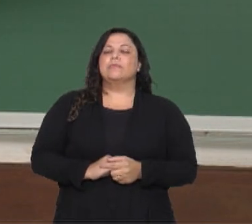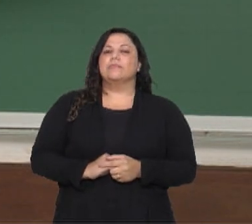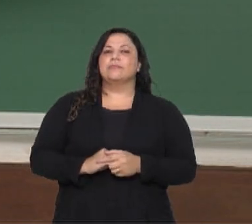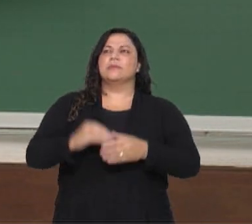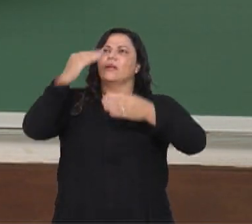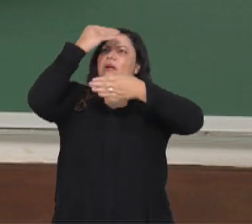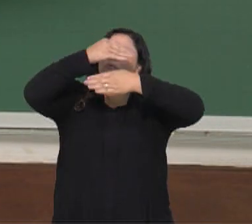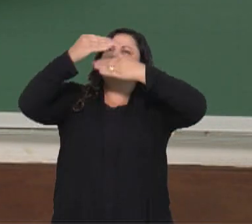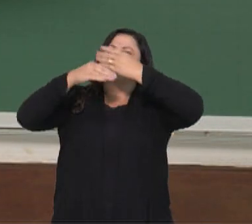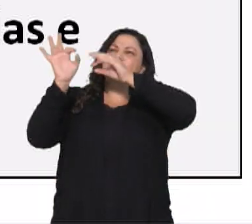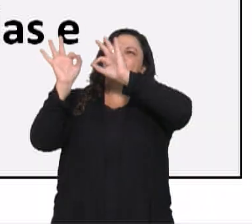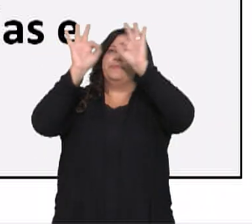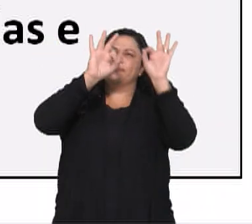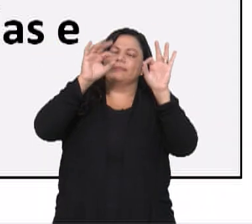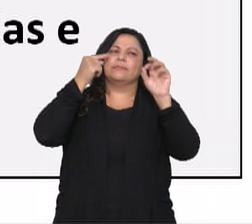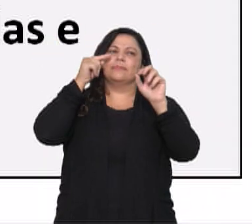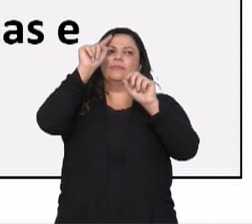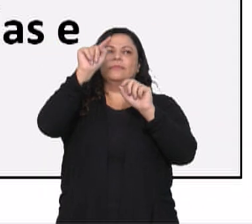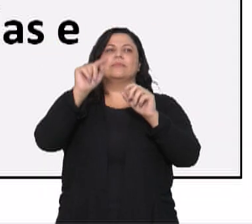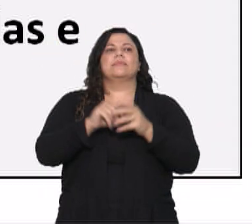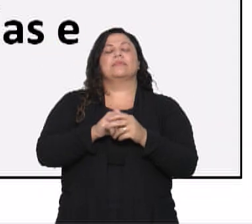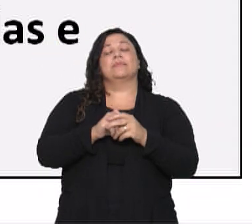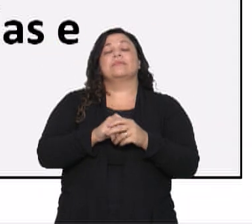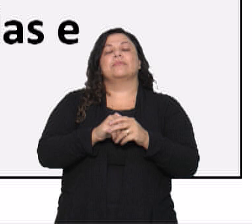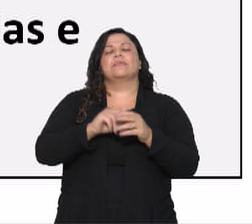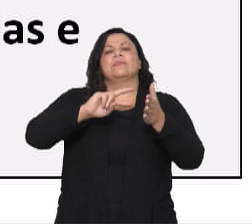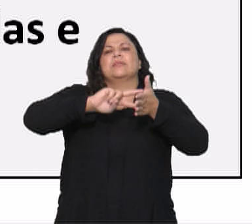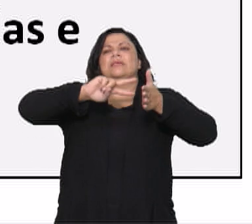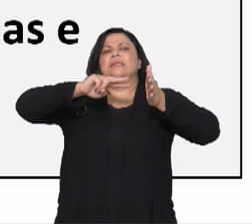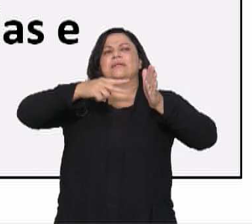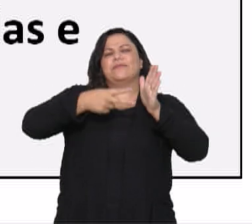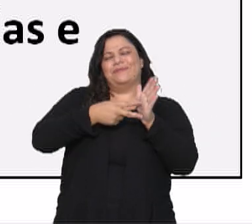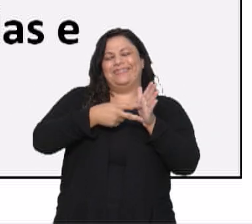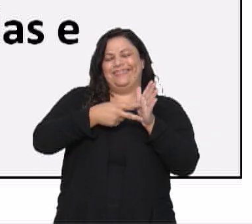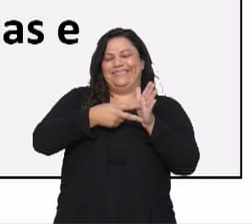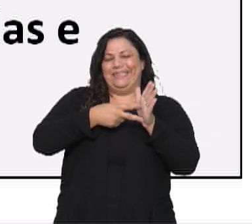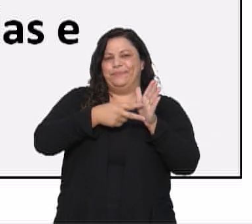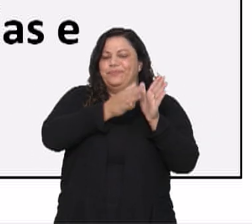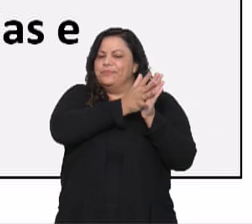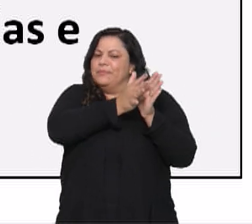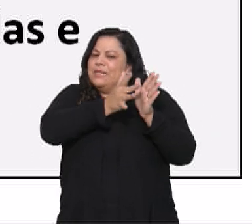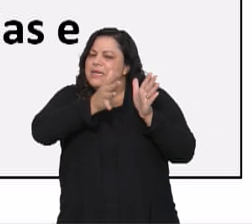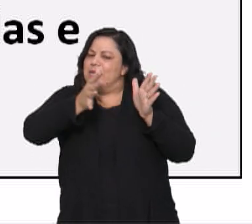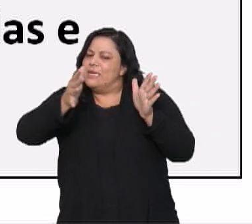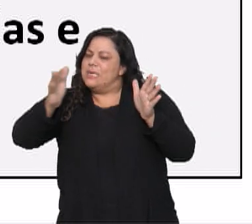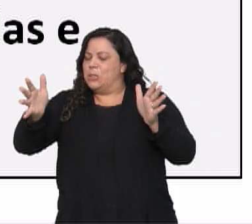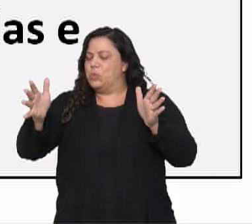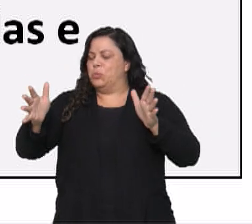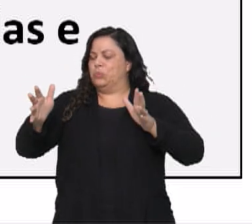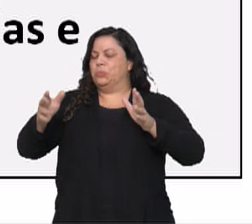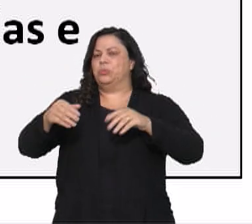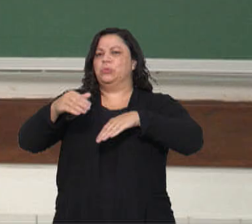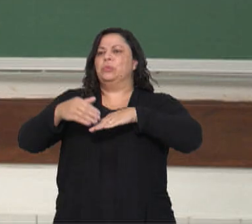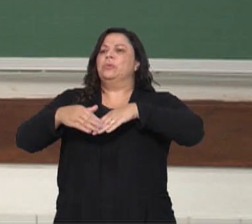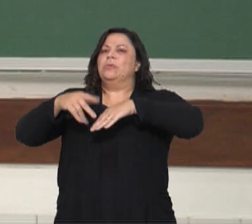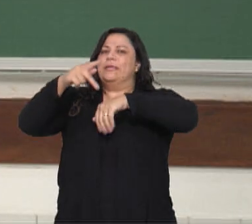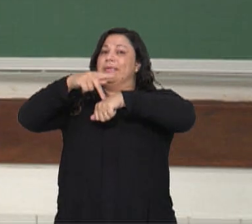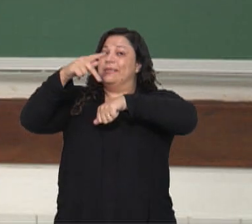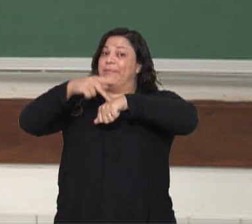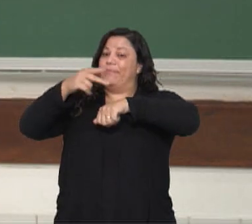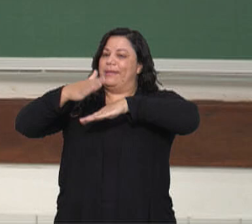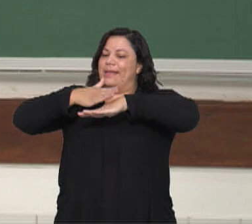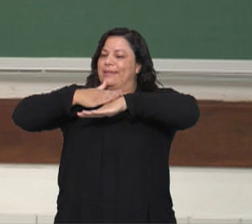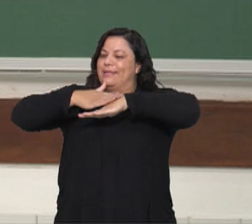da pedra polida, ele vai entre 12 a 10 mil a 5 mil anos antes de Cristo. É um conceito do